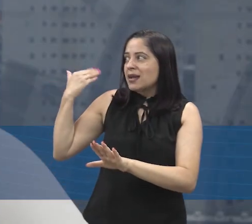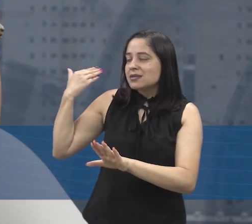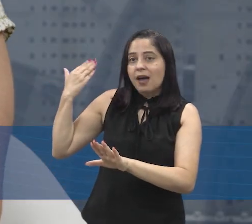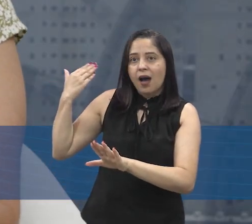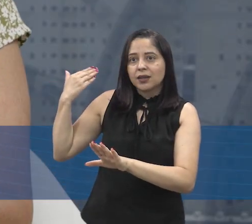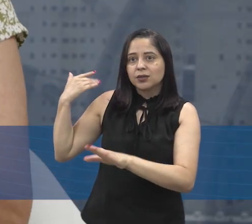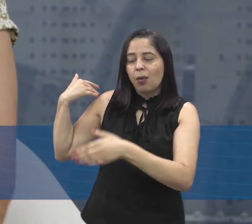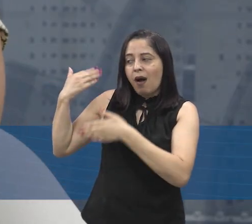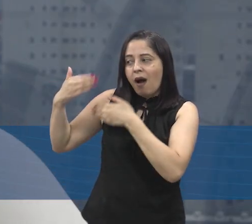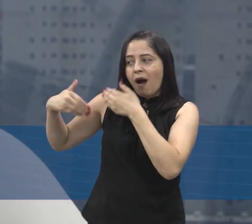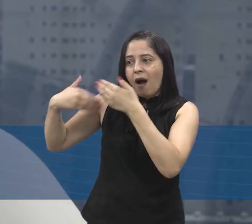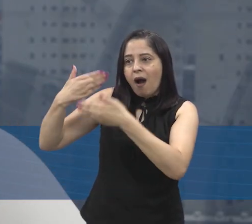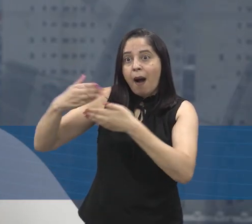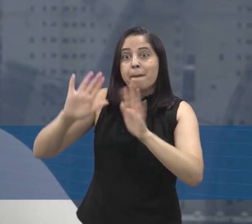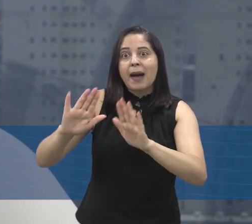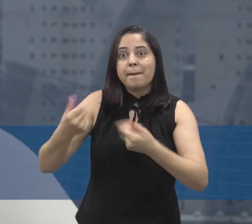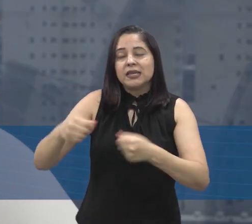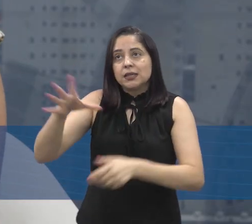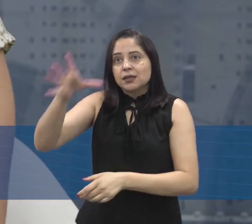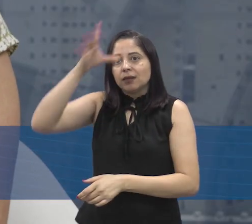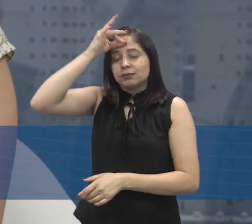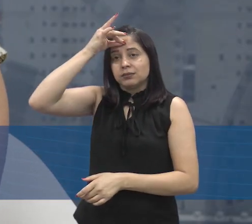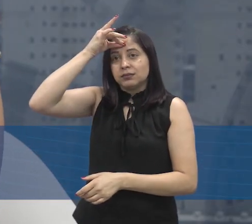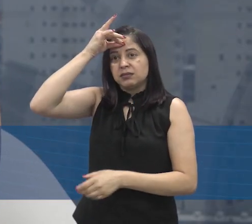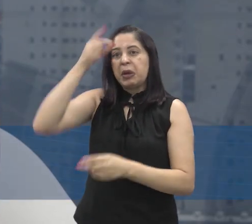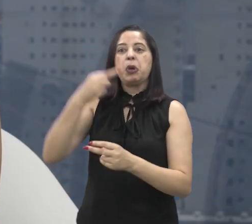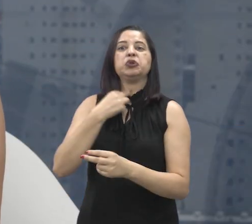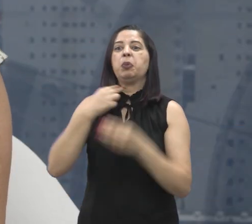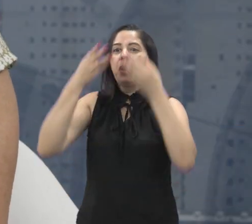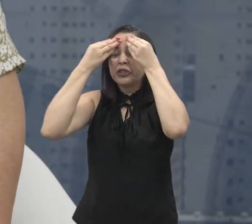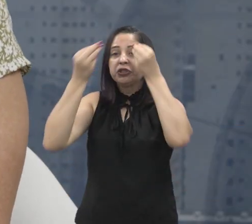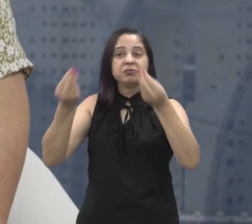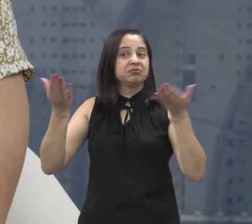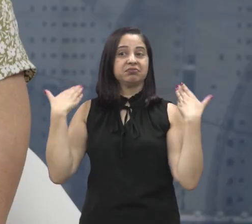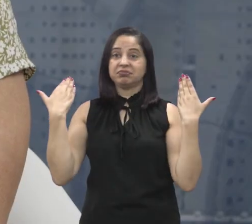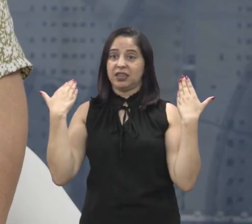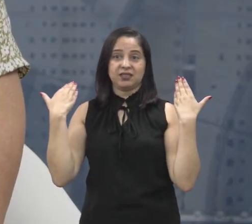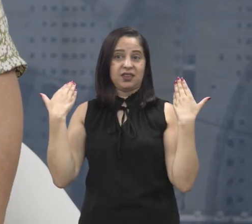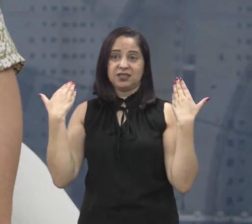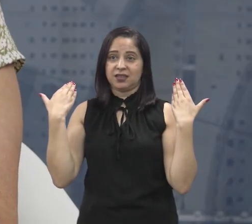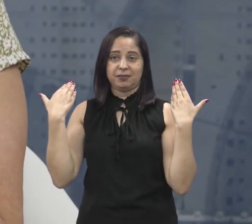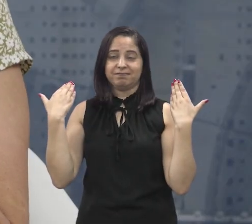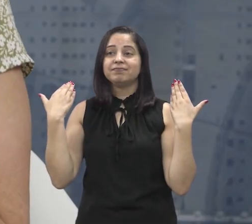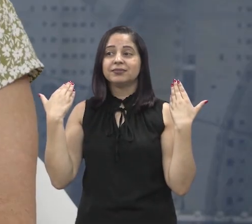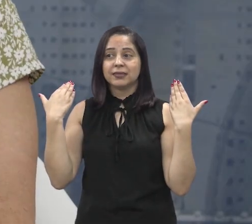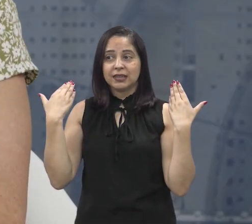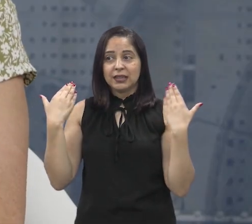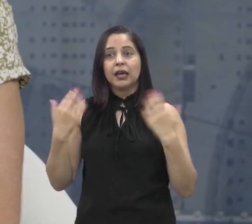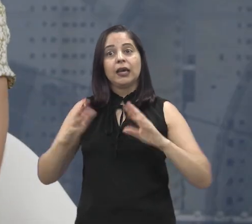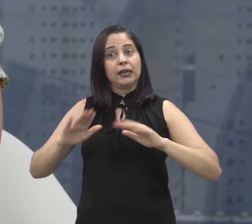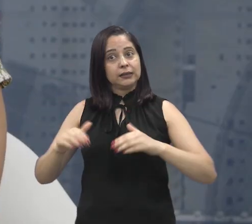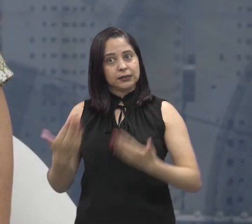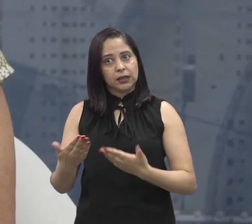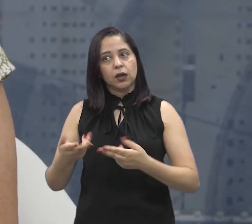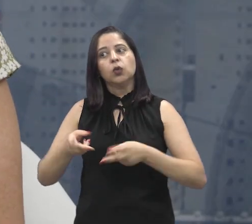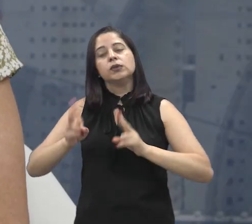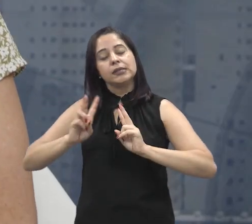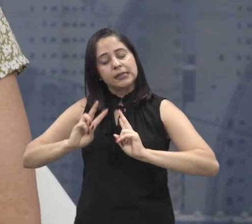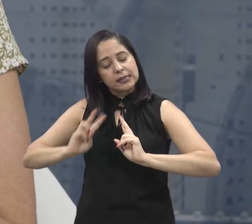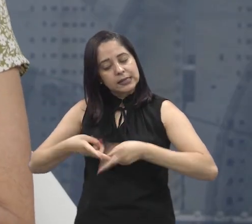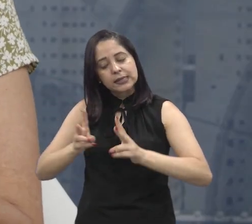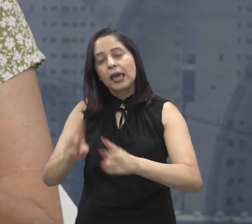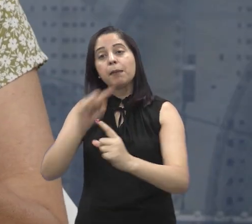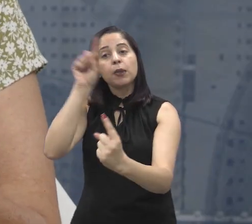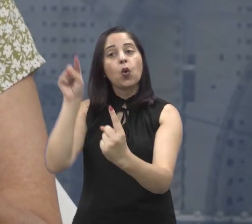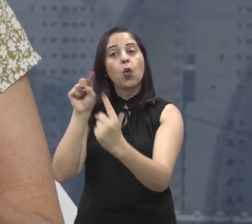compreender e não realizar os mesmos erros do que já foram feitos. Então, é sempre para o nosso desenvolvimento humano,